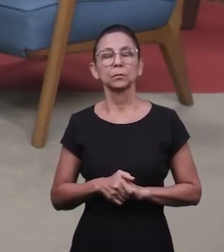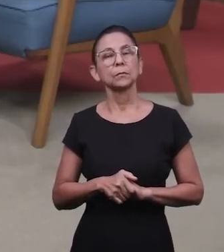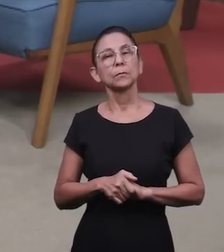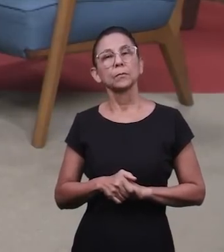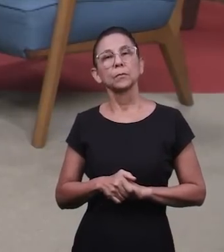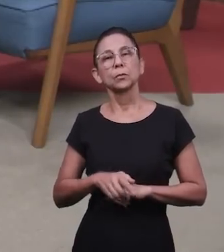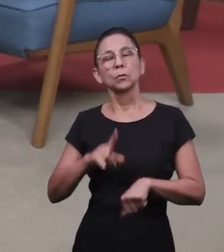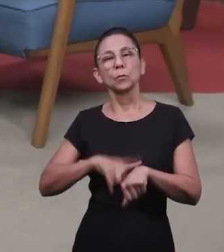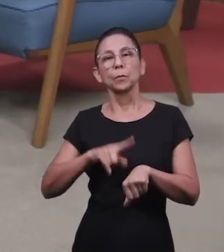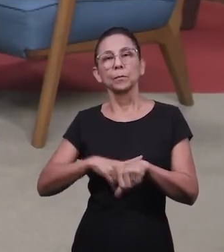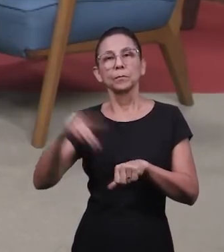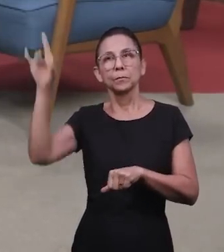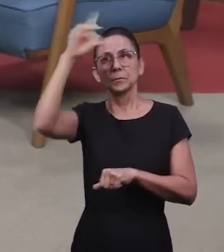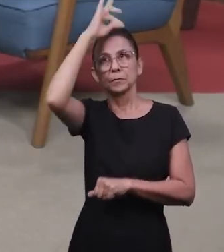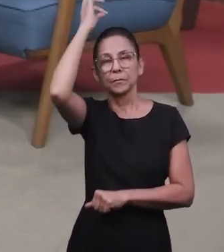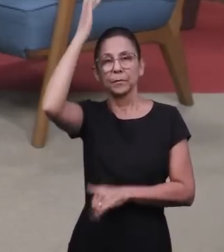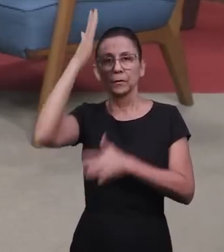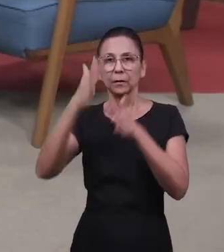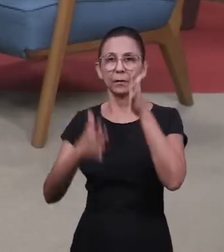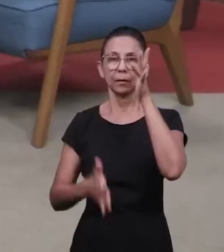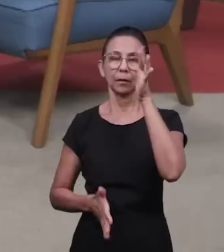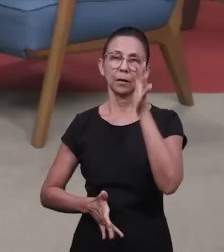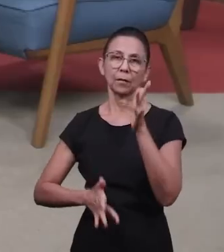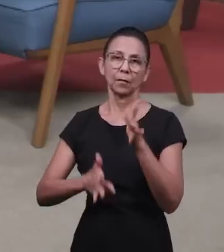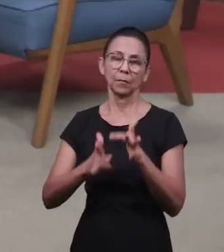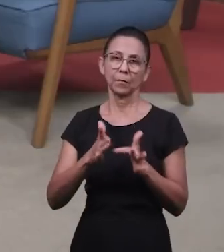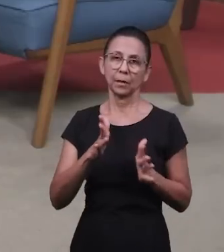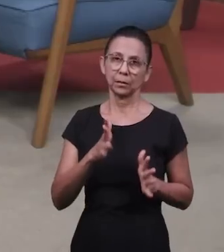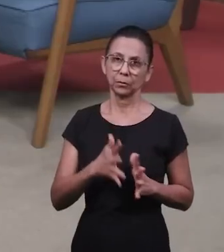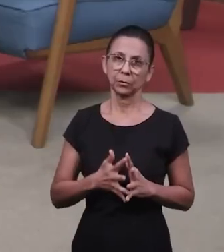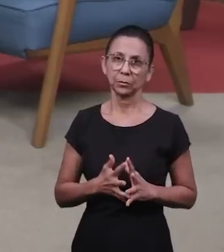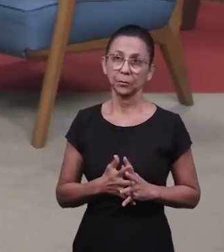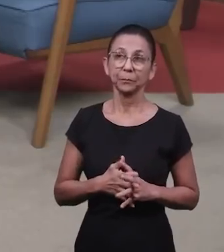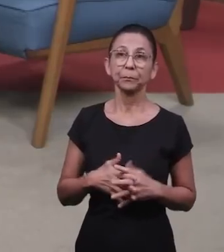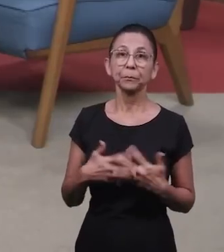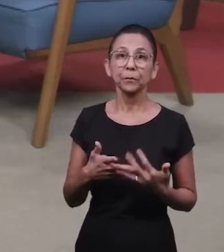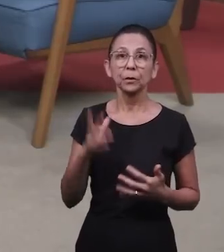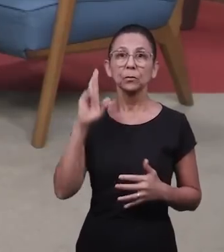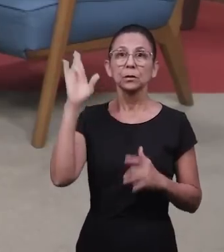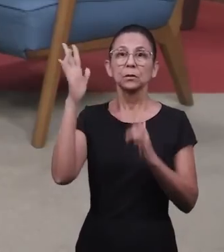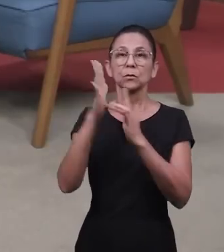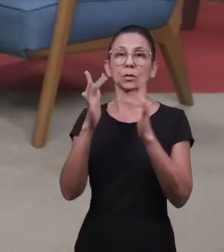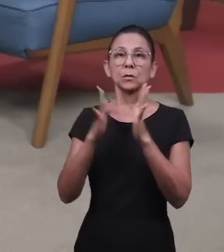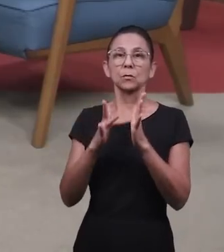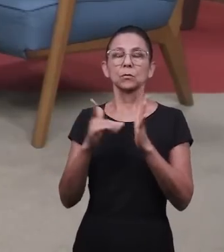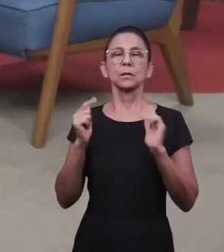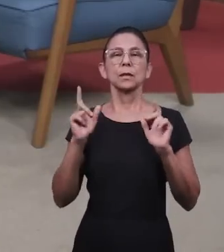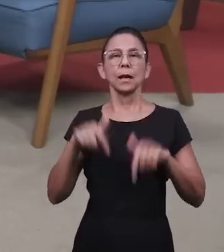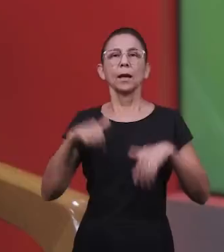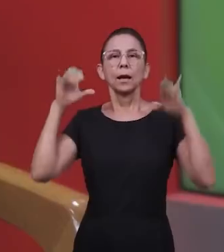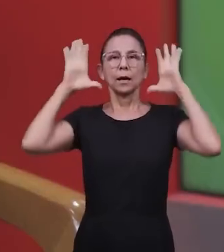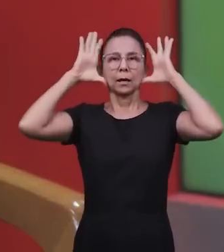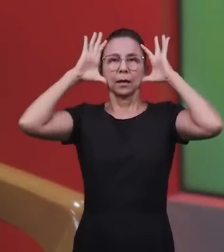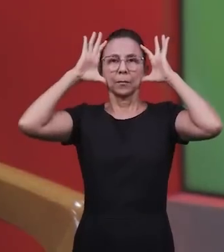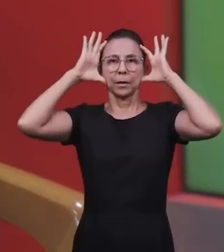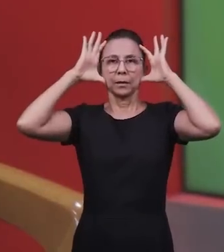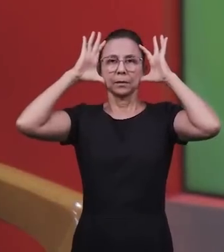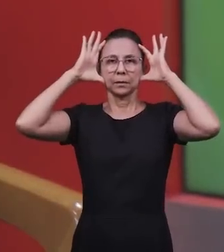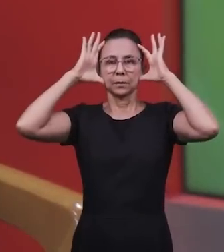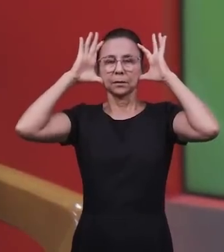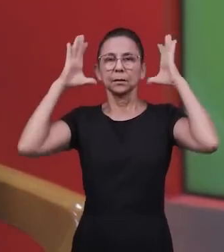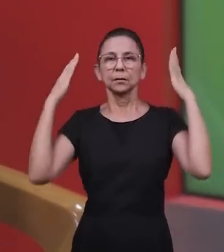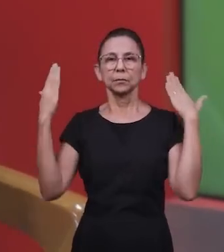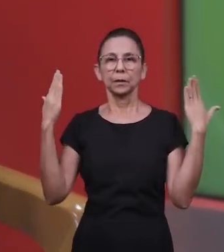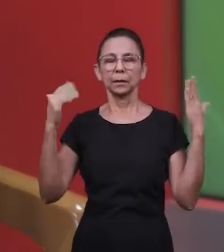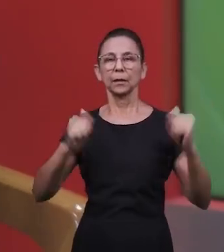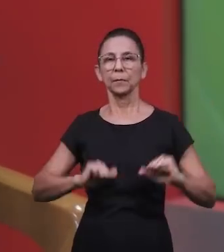Deus foi derramado, né? Exatamente. E aí, o Senhor Jesus como cabeça, a igreja